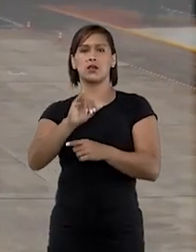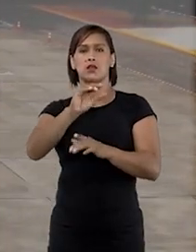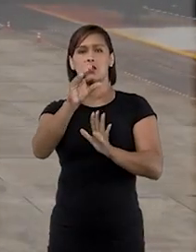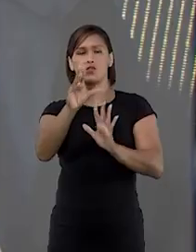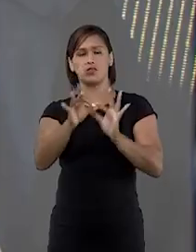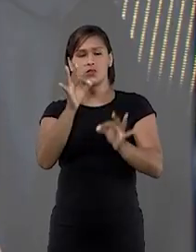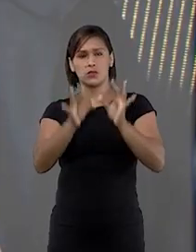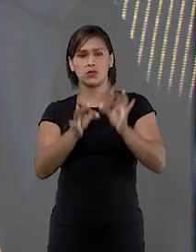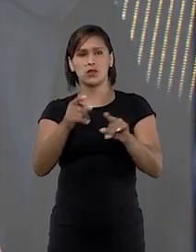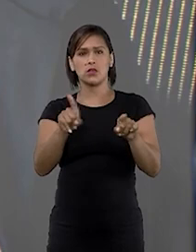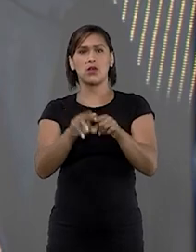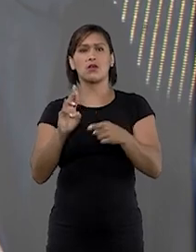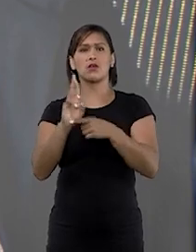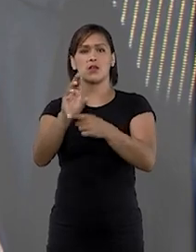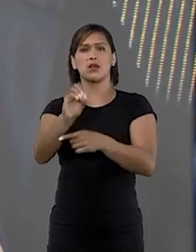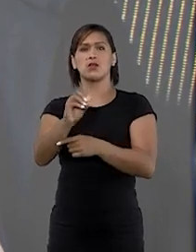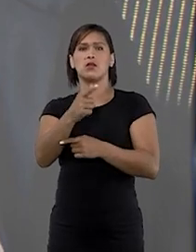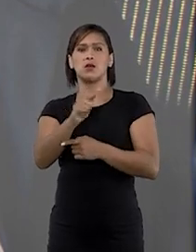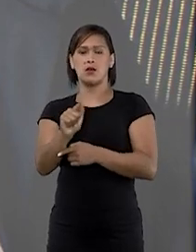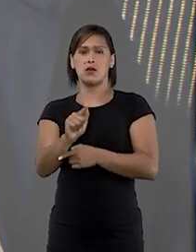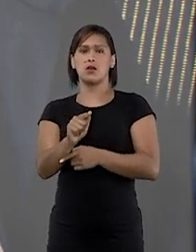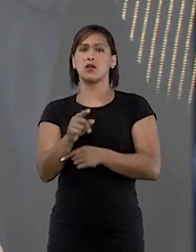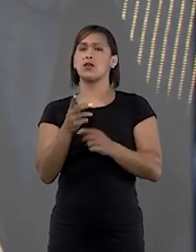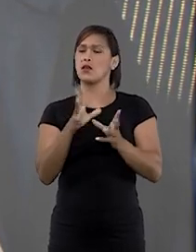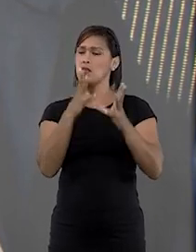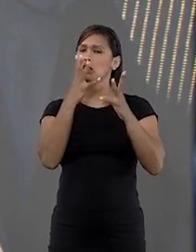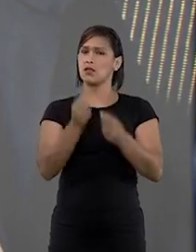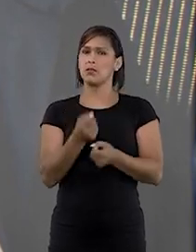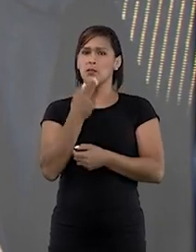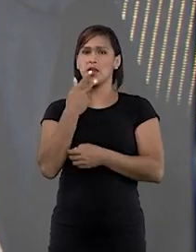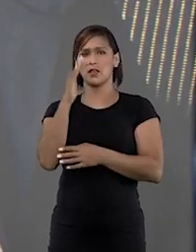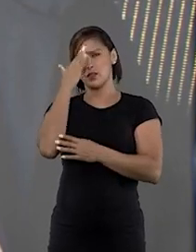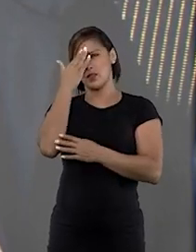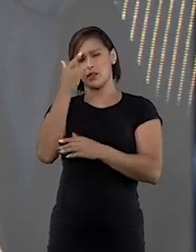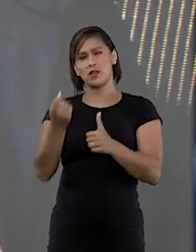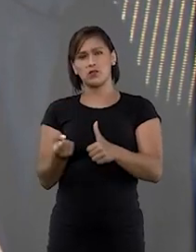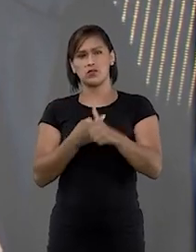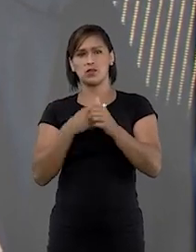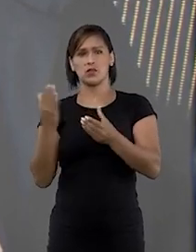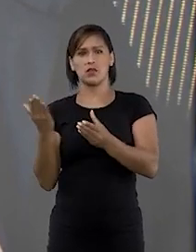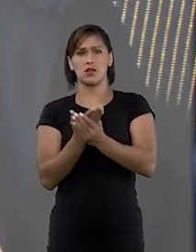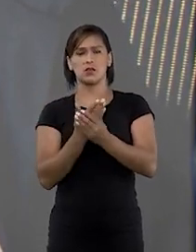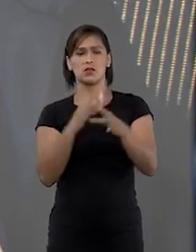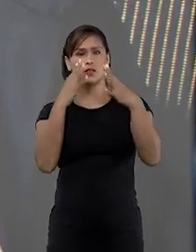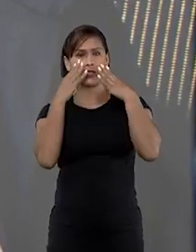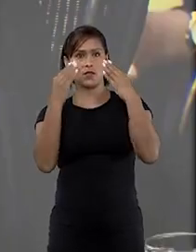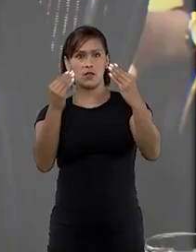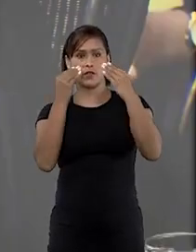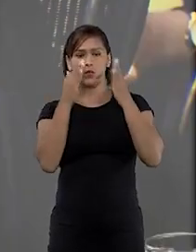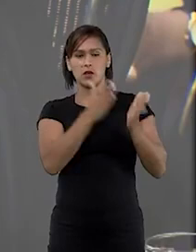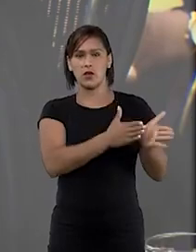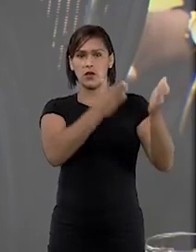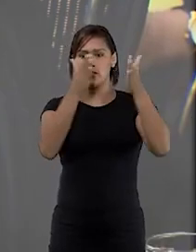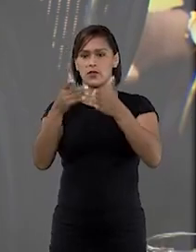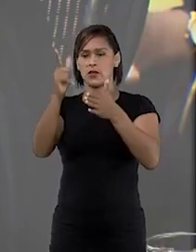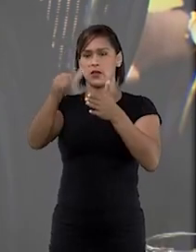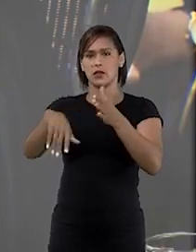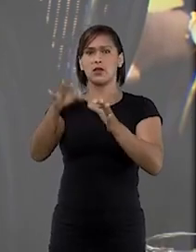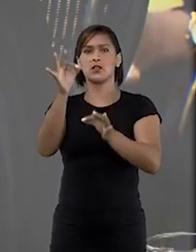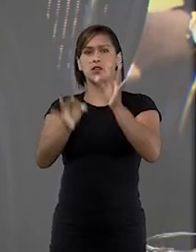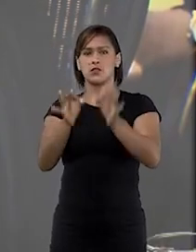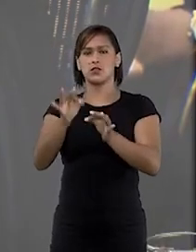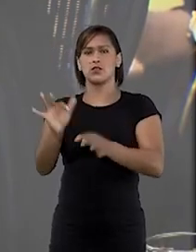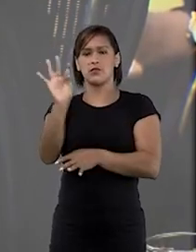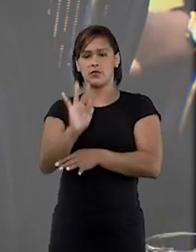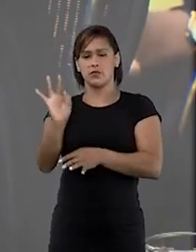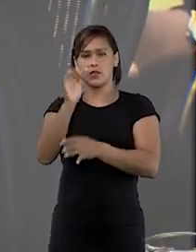jurisdicional o relator Ministro og Fernandes considerou Prudente a suspensão da ação civil pública EA designação da